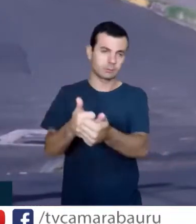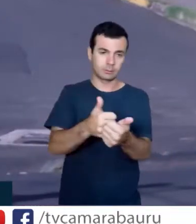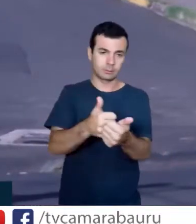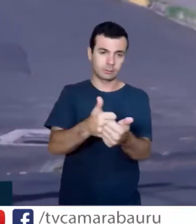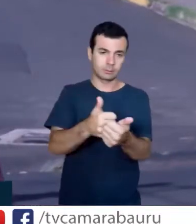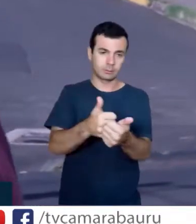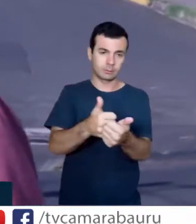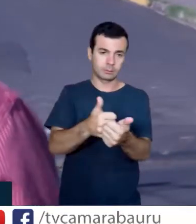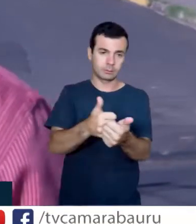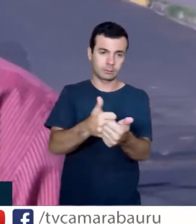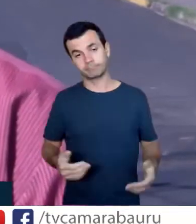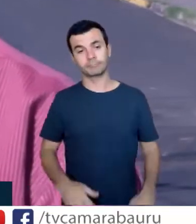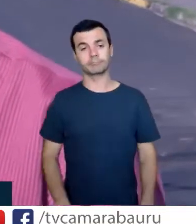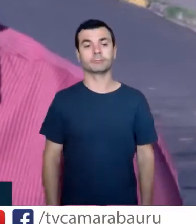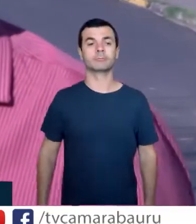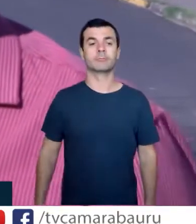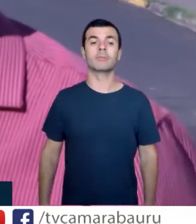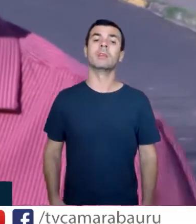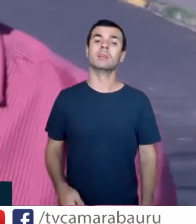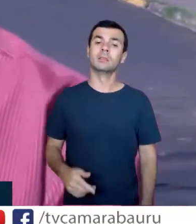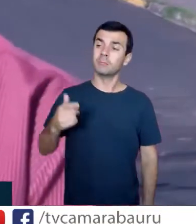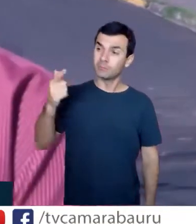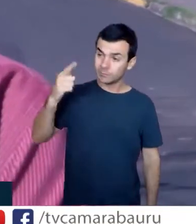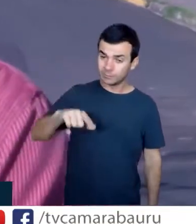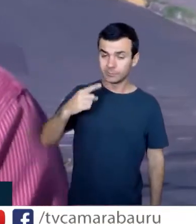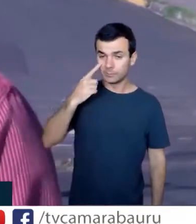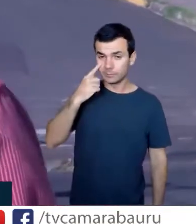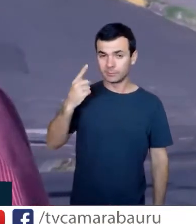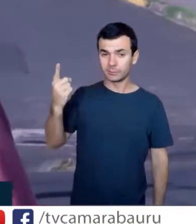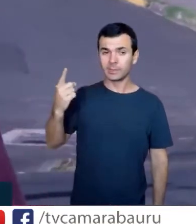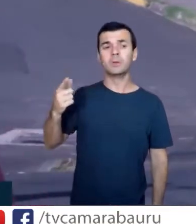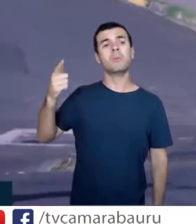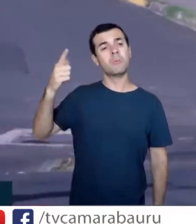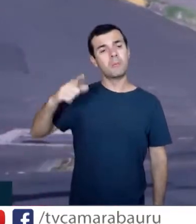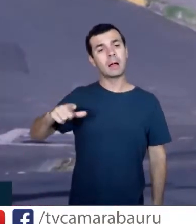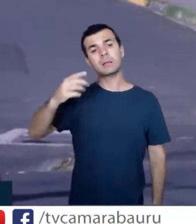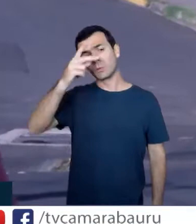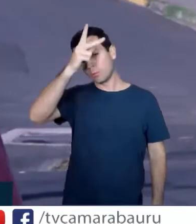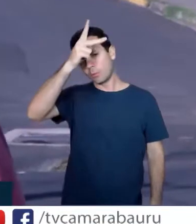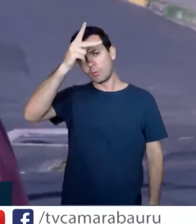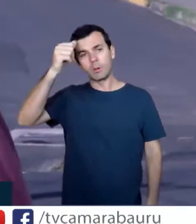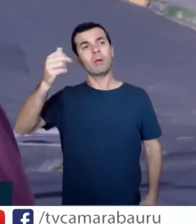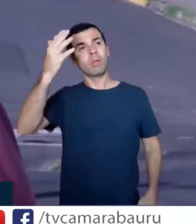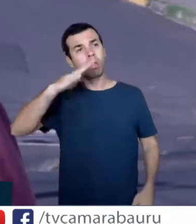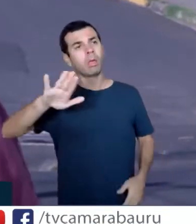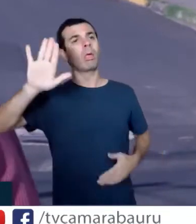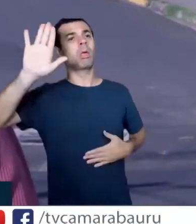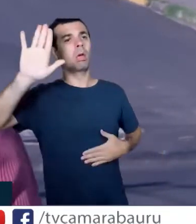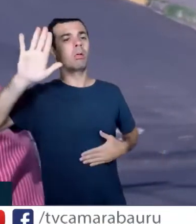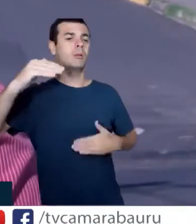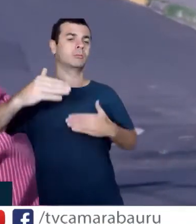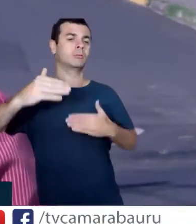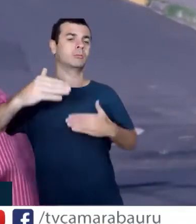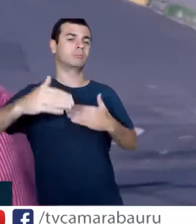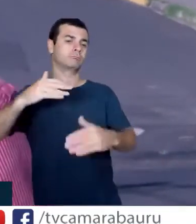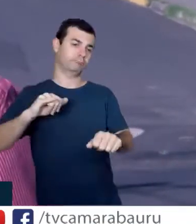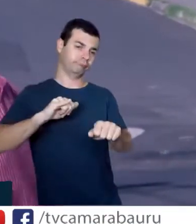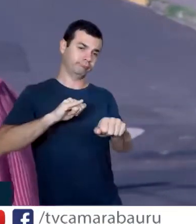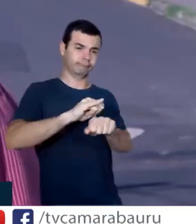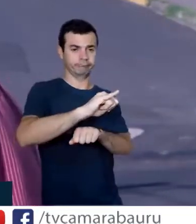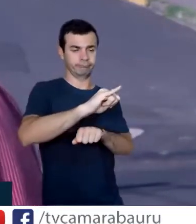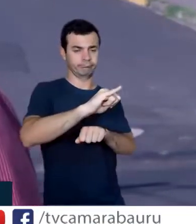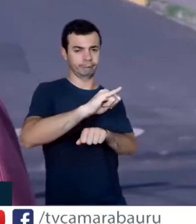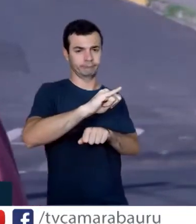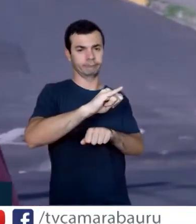de promessas que o prefeito não cumpriu. O prefeito esteve aqui, disse que teria uma série